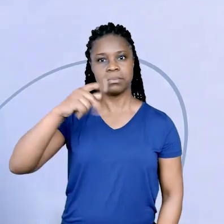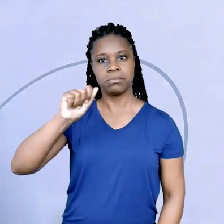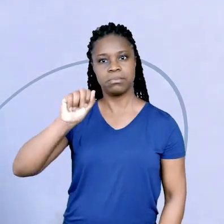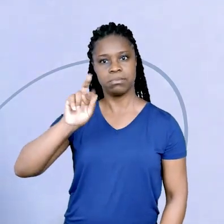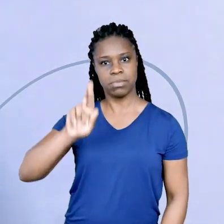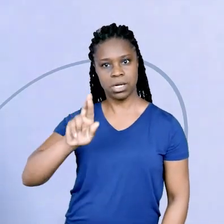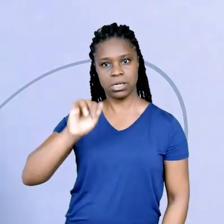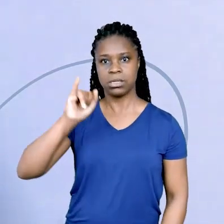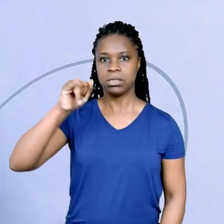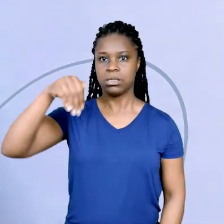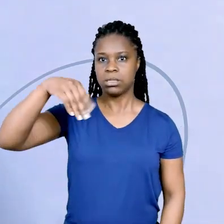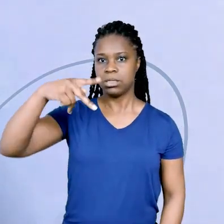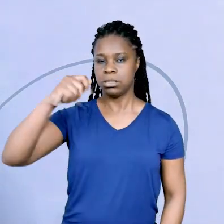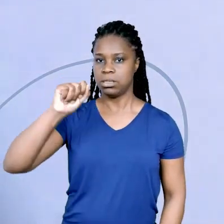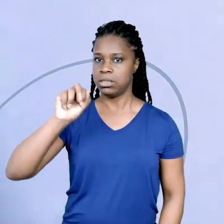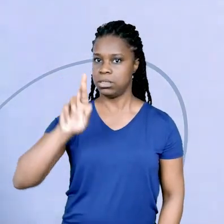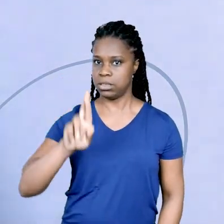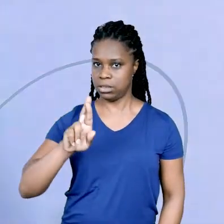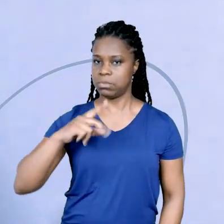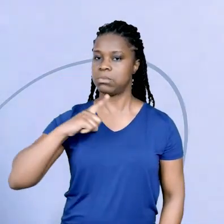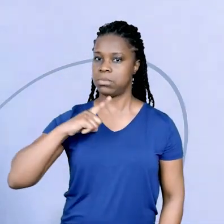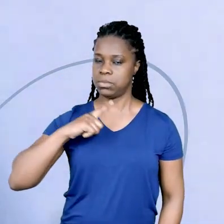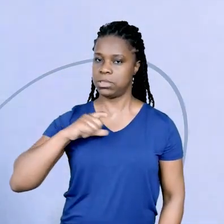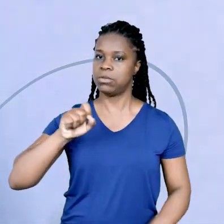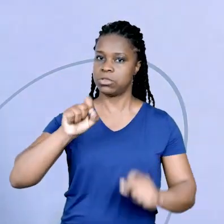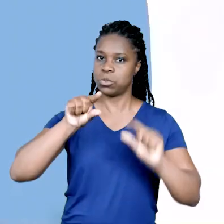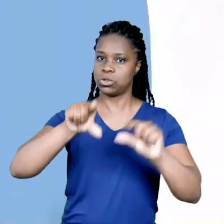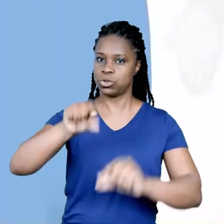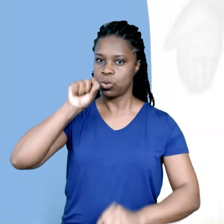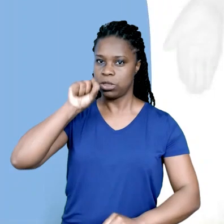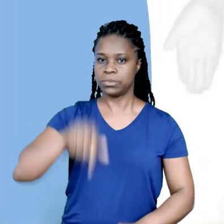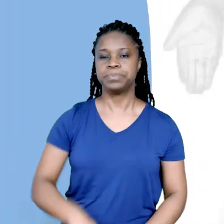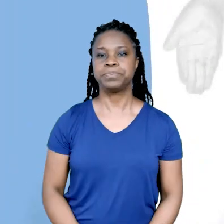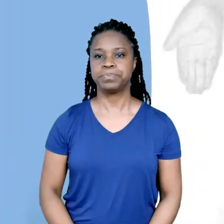caneta permite selecionar doses pares e ímpares.